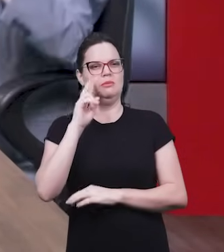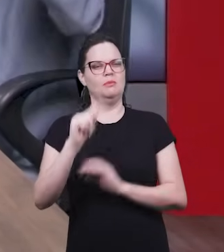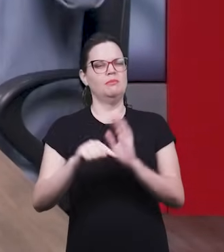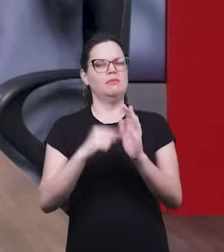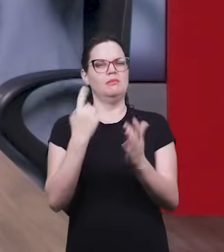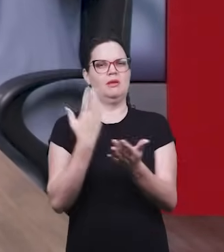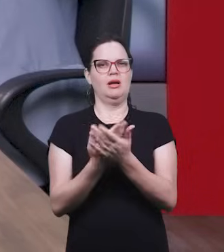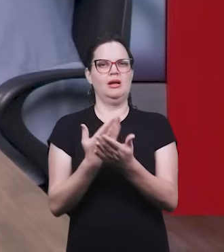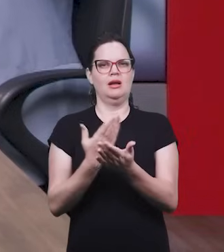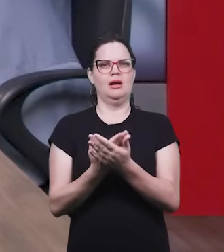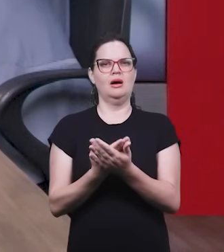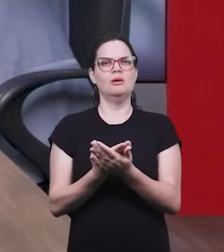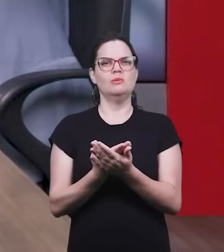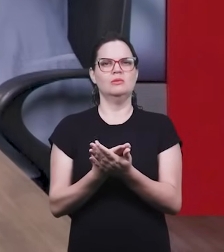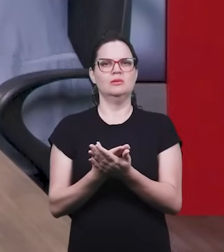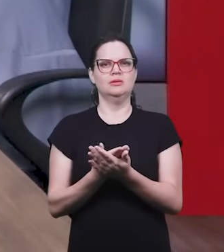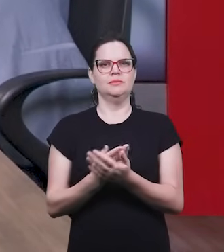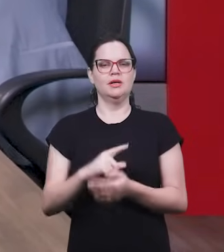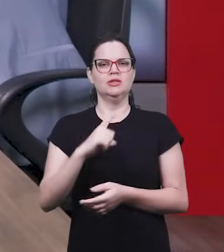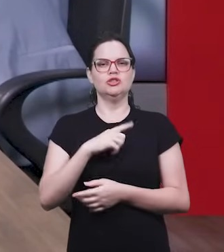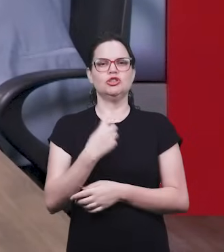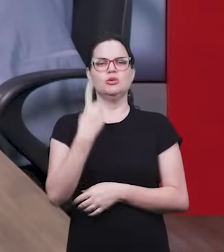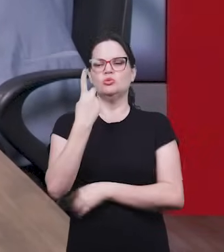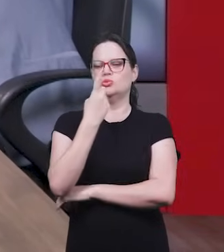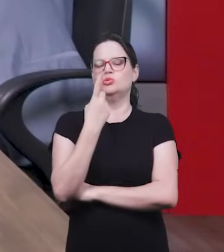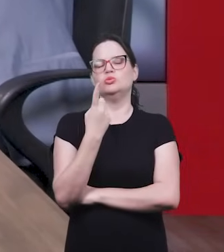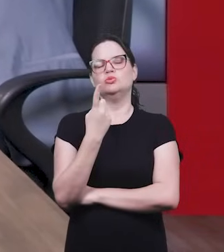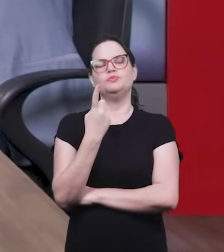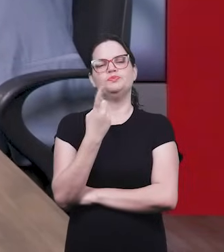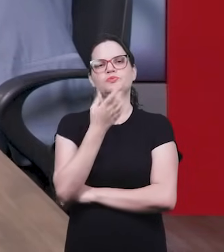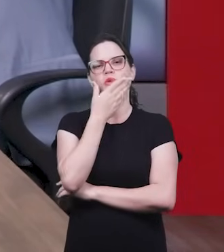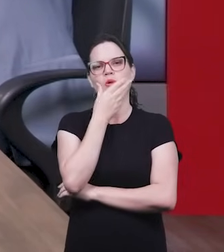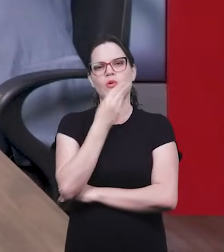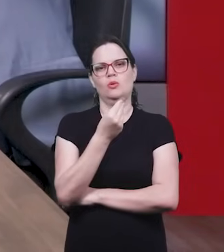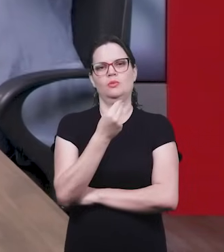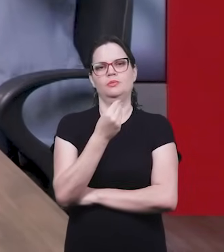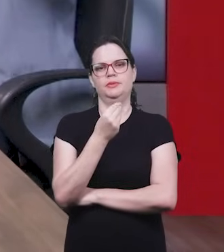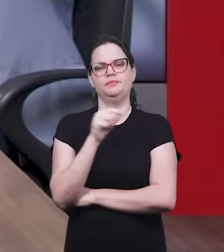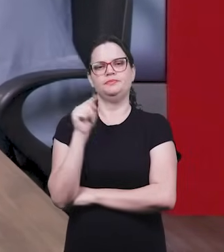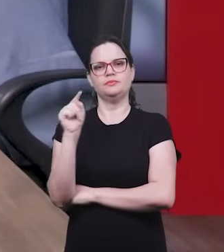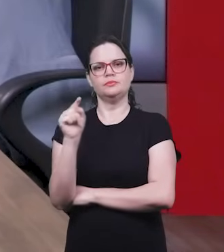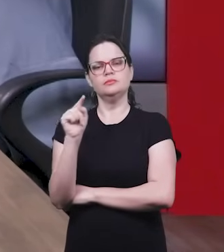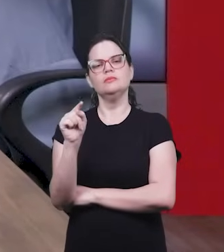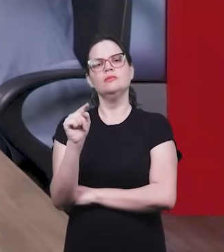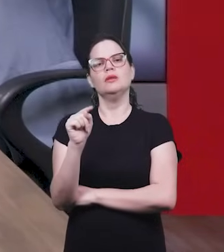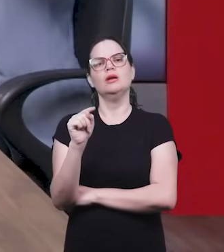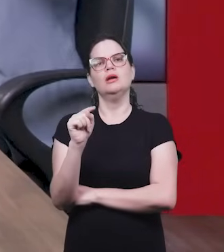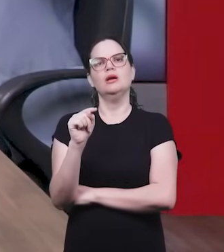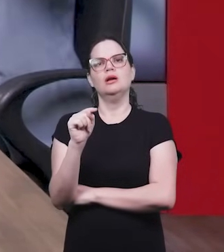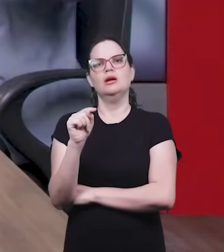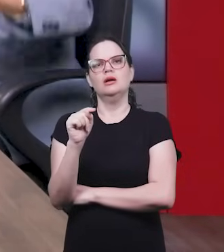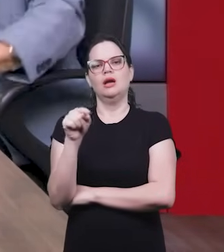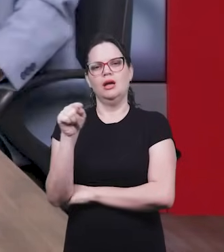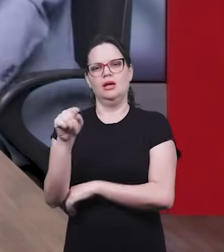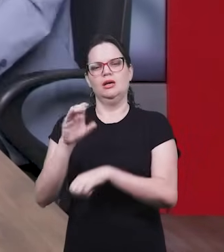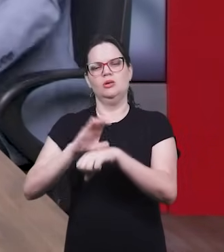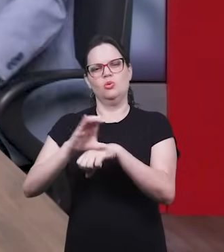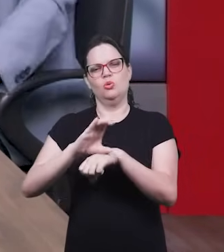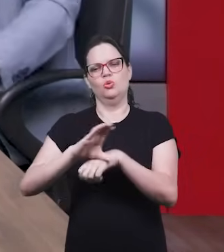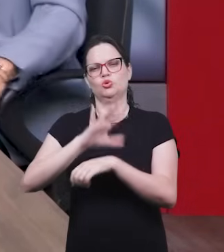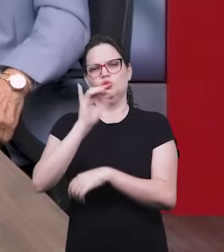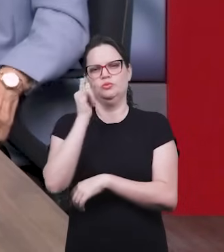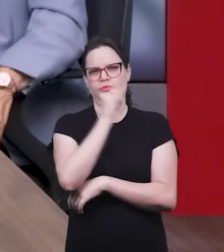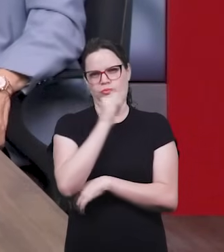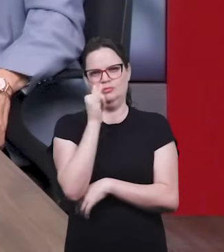aulas, um rapaz que era filho de um pastor, estava fazendo curso de